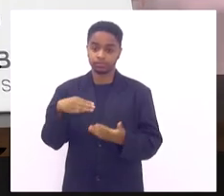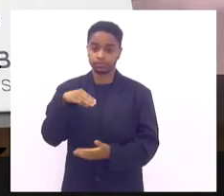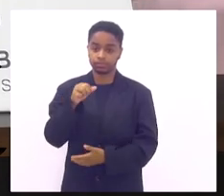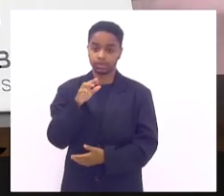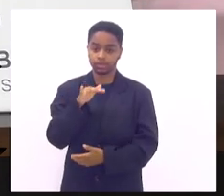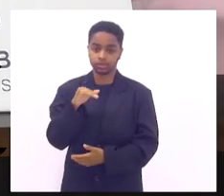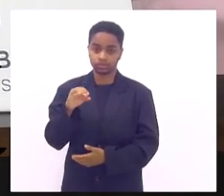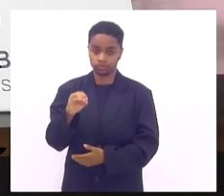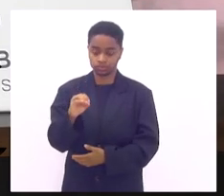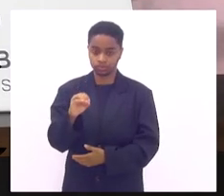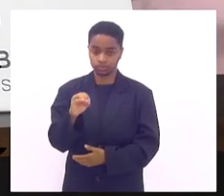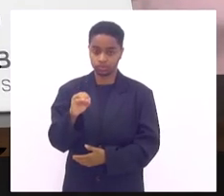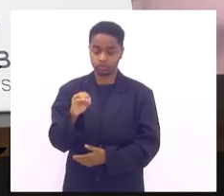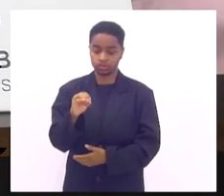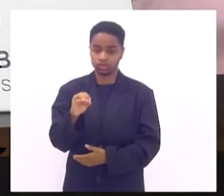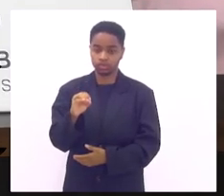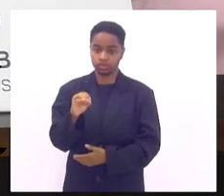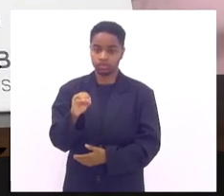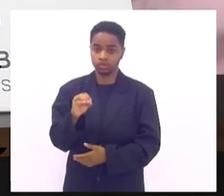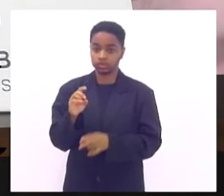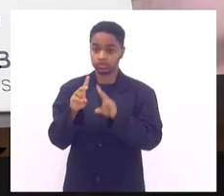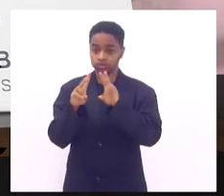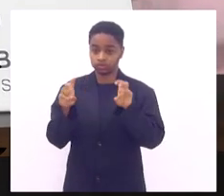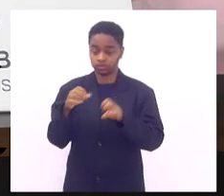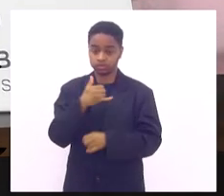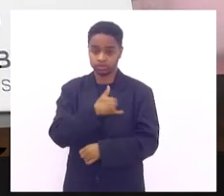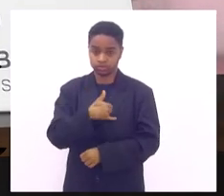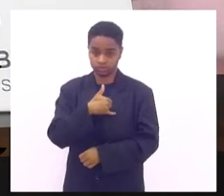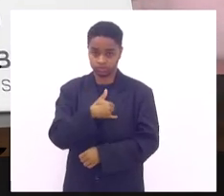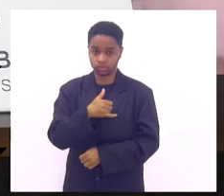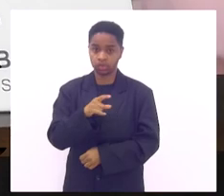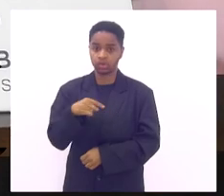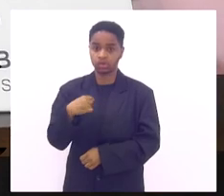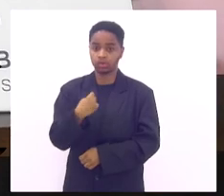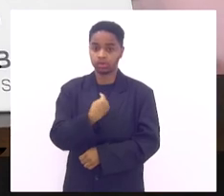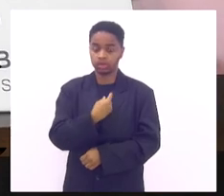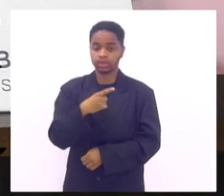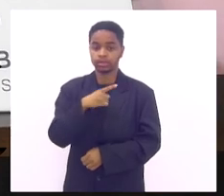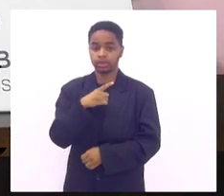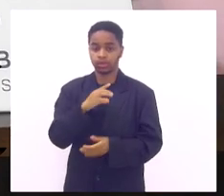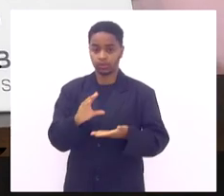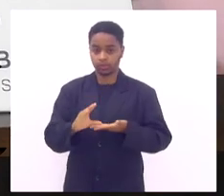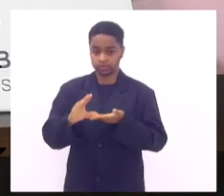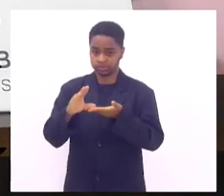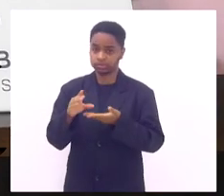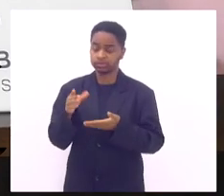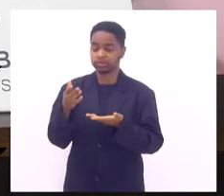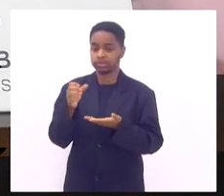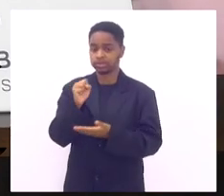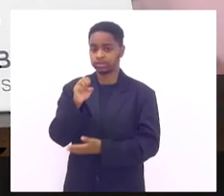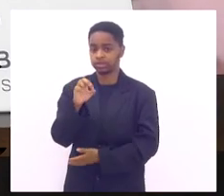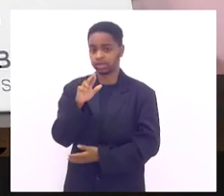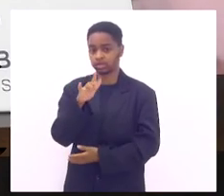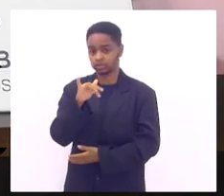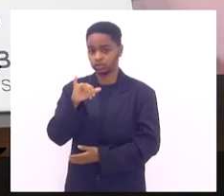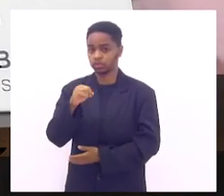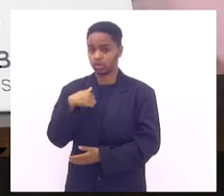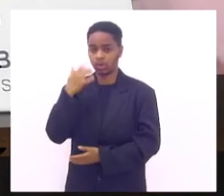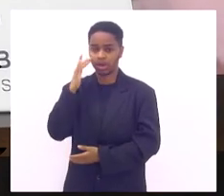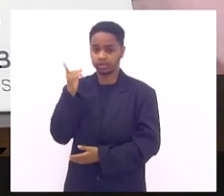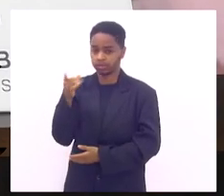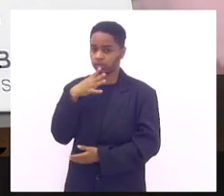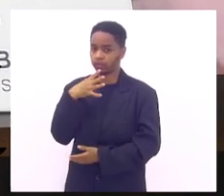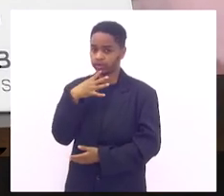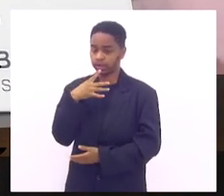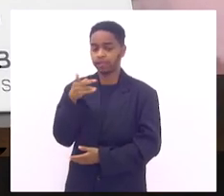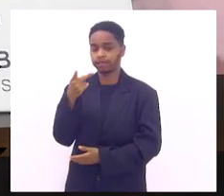em relação a São João de Meriti, nós temos um conselheiro, Sérgio Claro, que você deve conhecer, lá no Senac, ele diz que São João